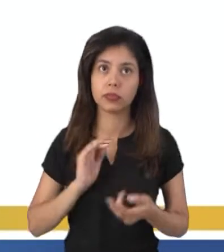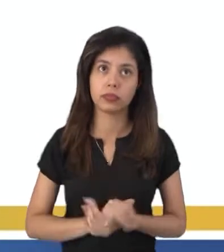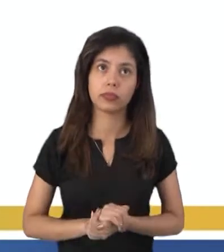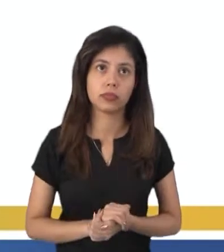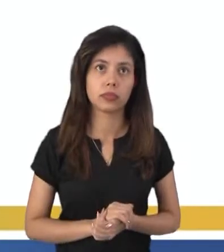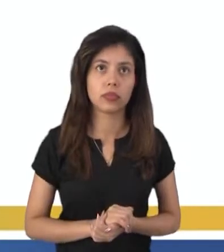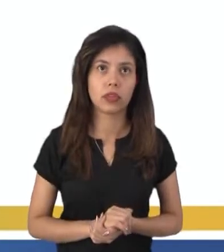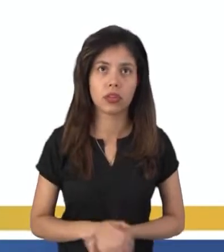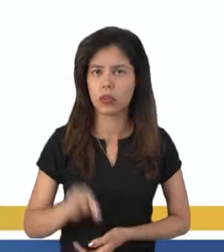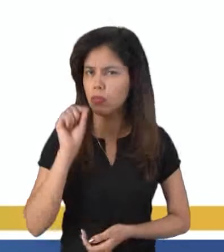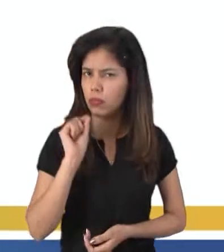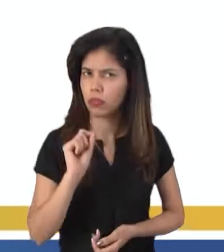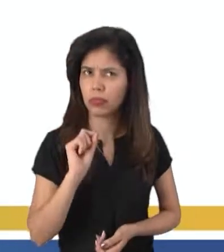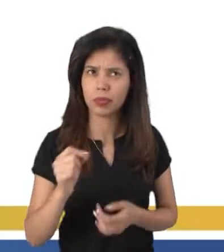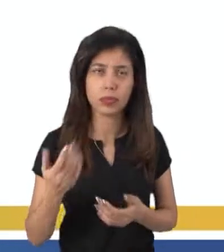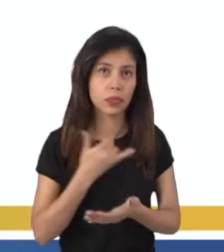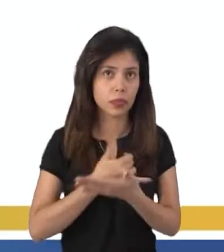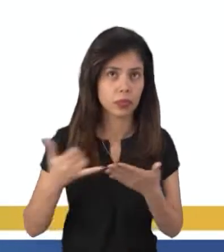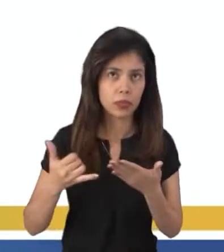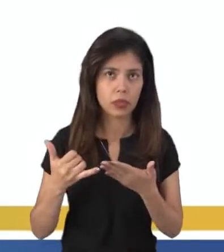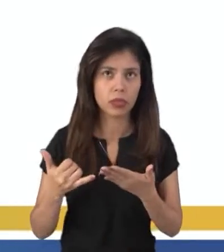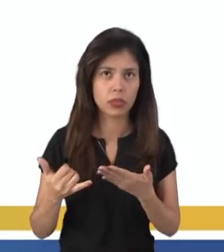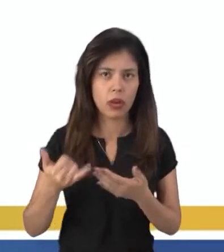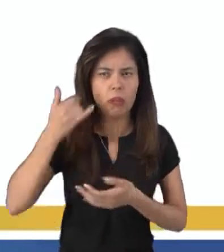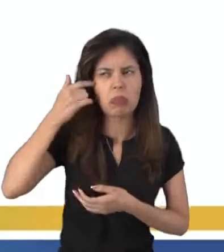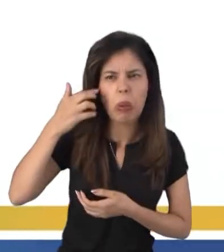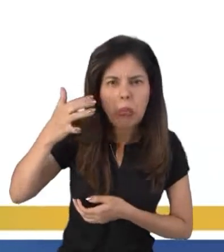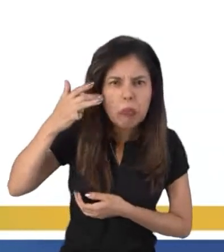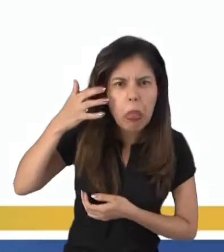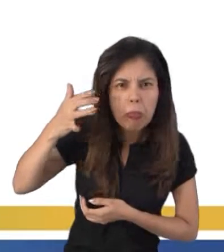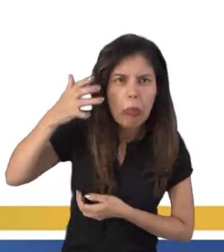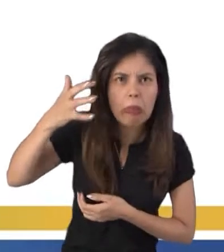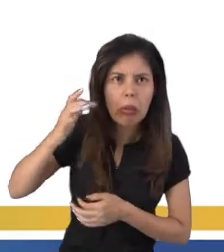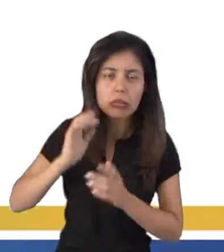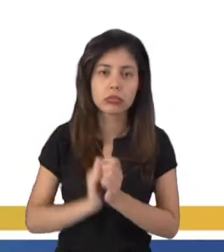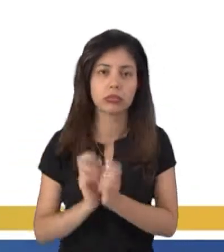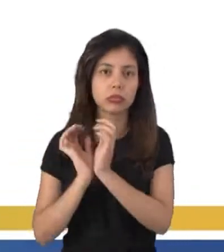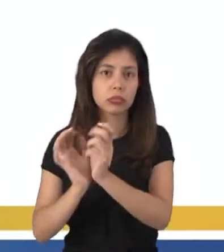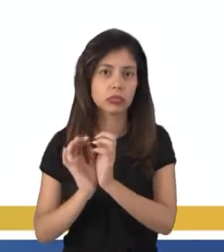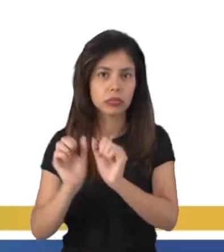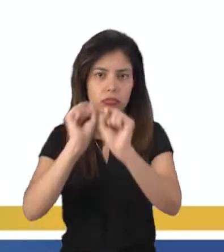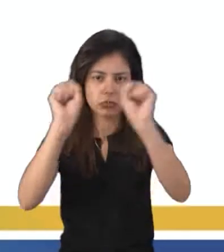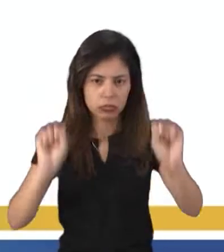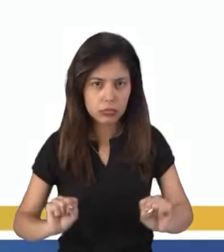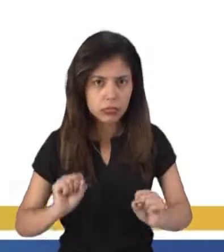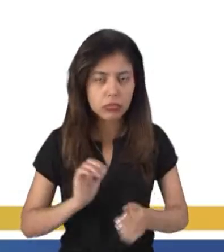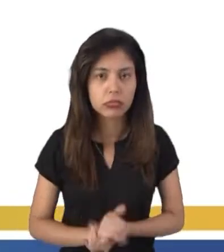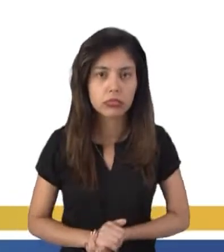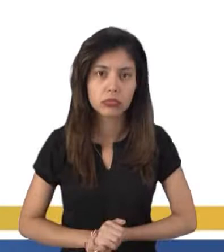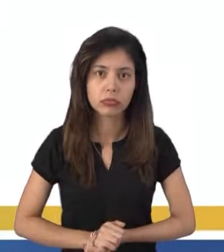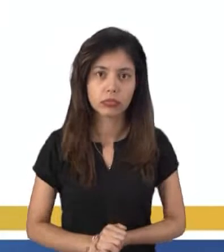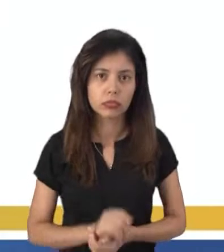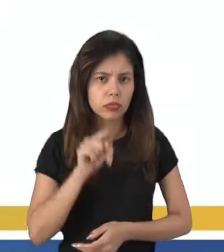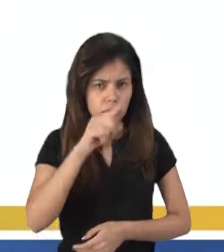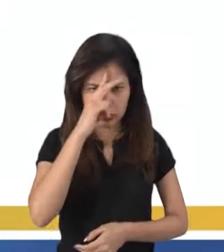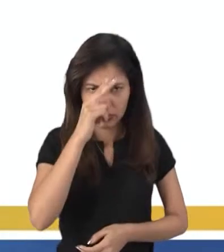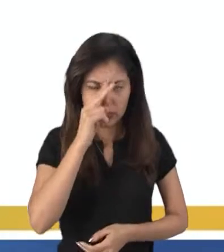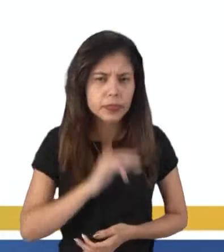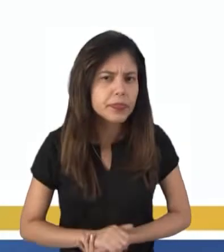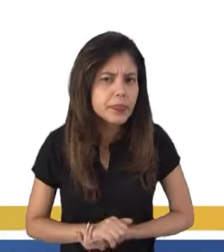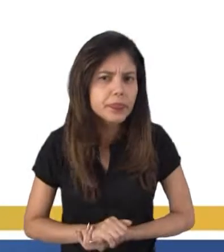temos aí: o que são drogas perturbadoras do sistema nervoso central? E aí, vocês lembram?